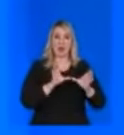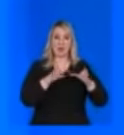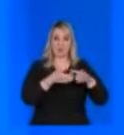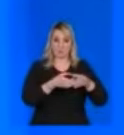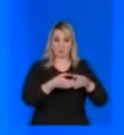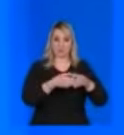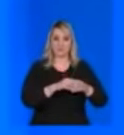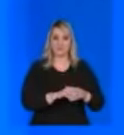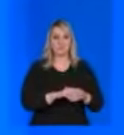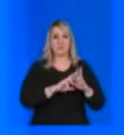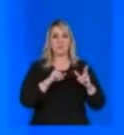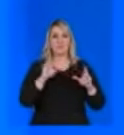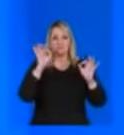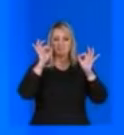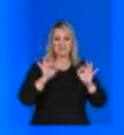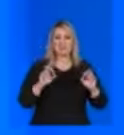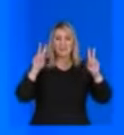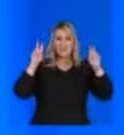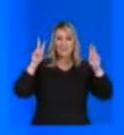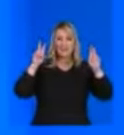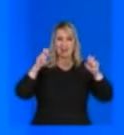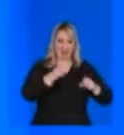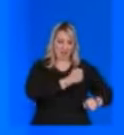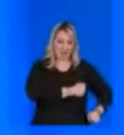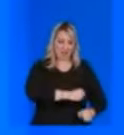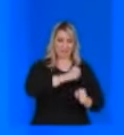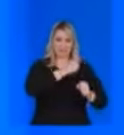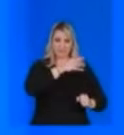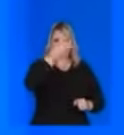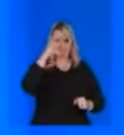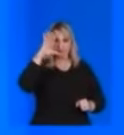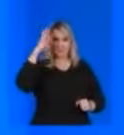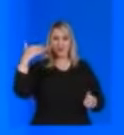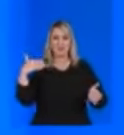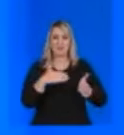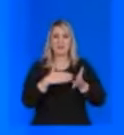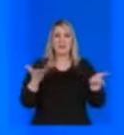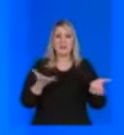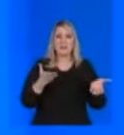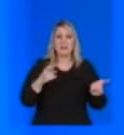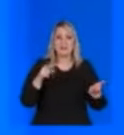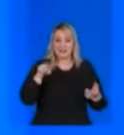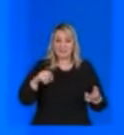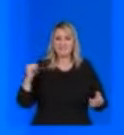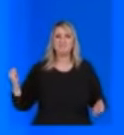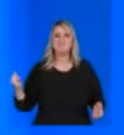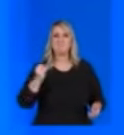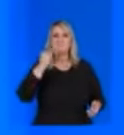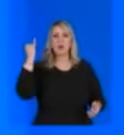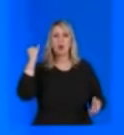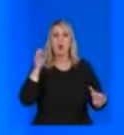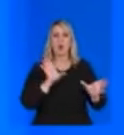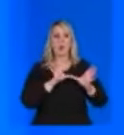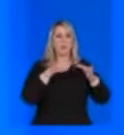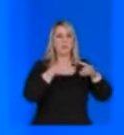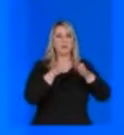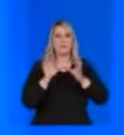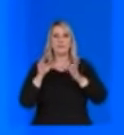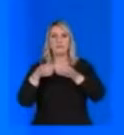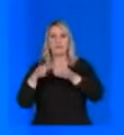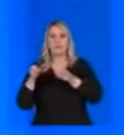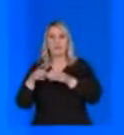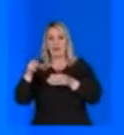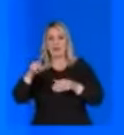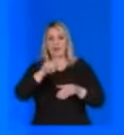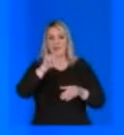razoável que esse tema dos garis comunitários não tenha sido resolvido até agora eles são muito importantes para as comunidades e esses